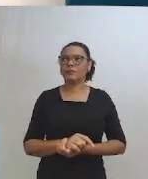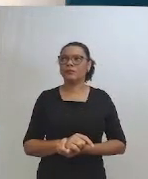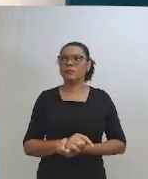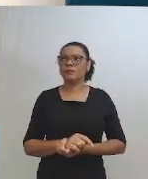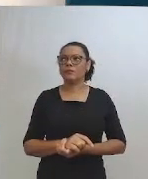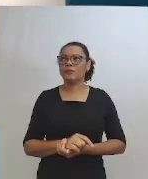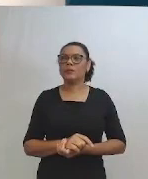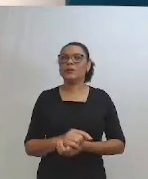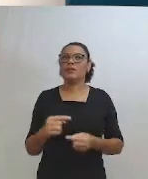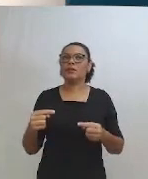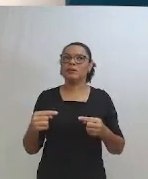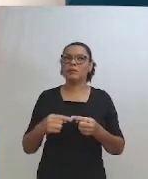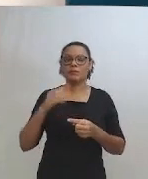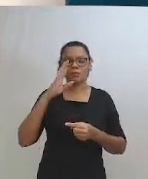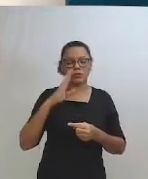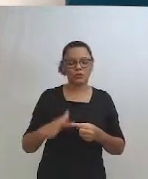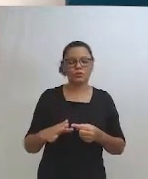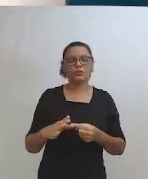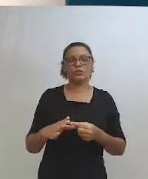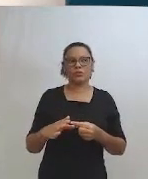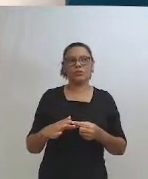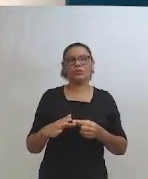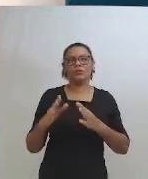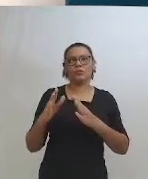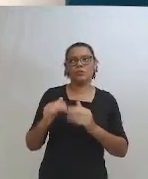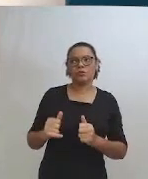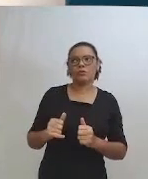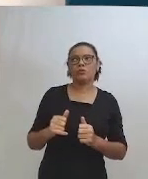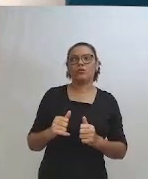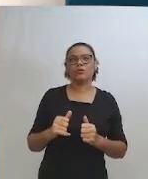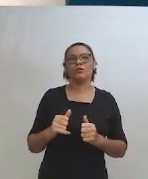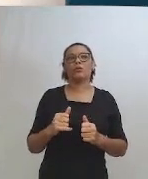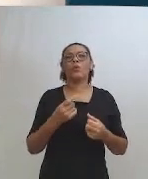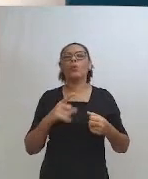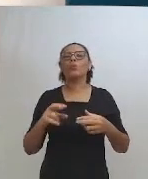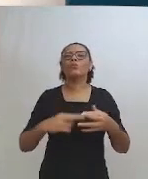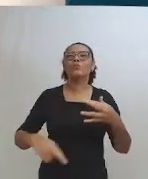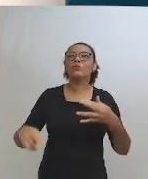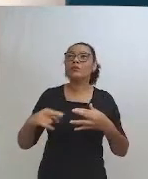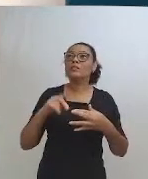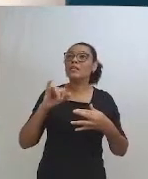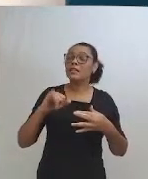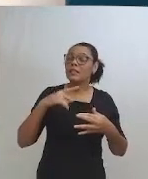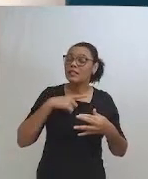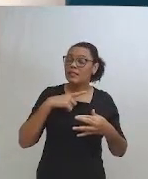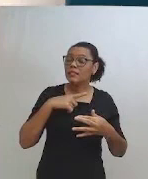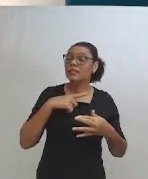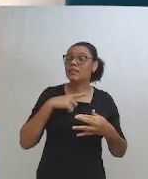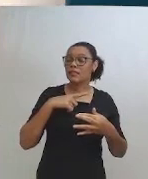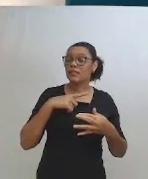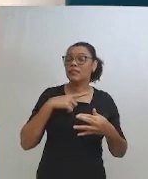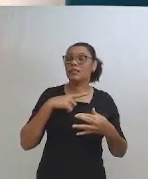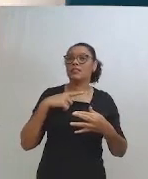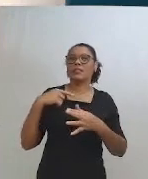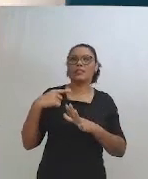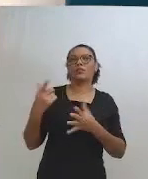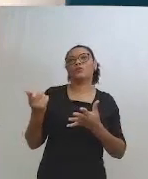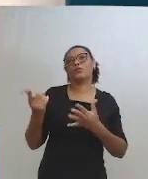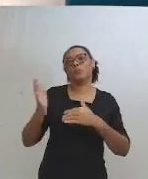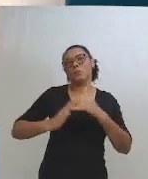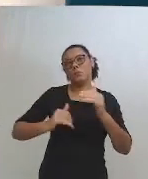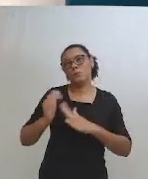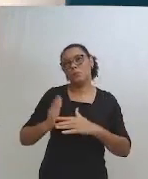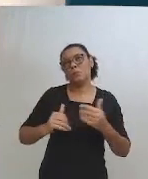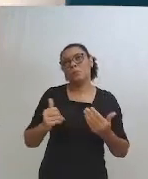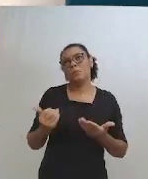imediata aos feitos cuja instrução encontra-se em curso, ainda que os fatos delituosos tenham sido praticados antes da alteração legislativa promovida pela